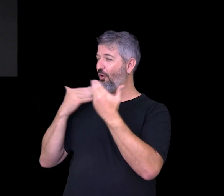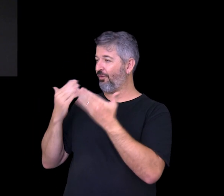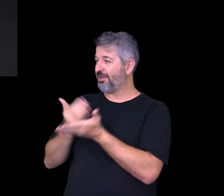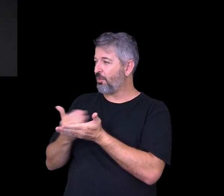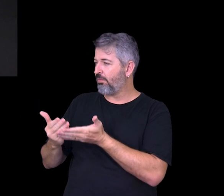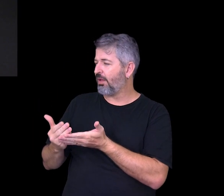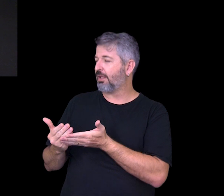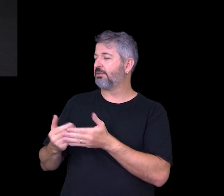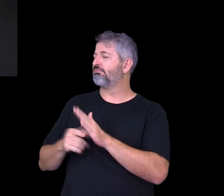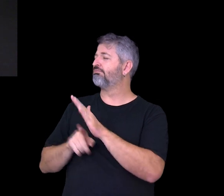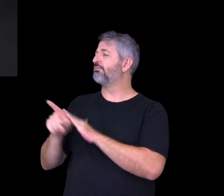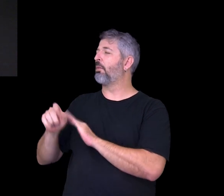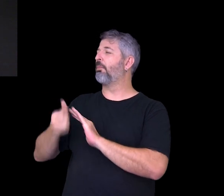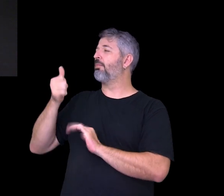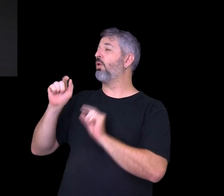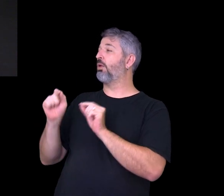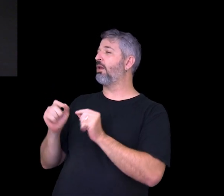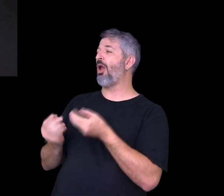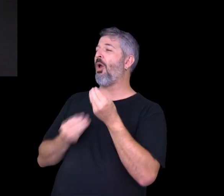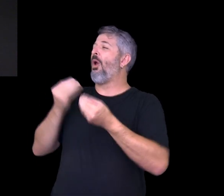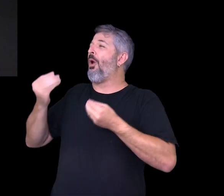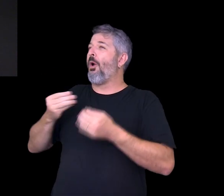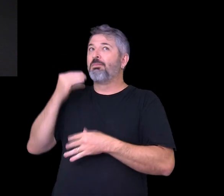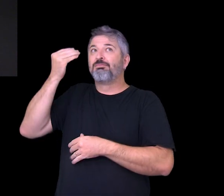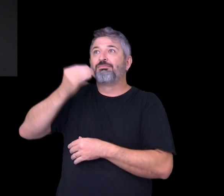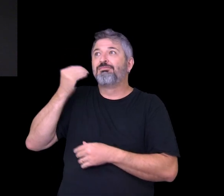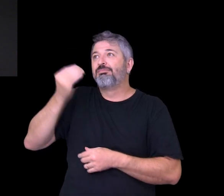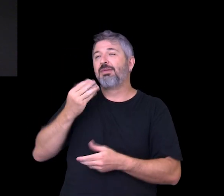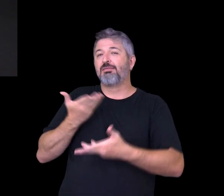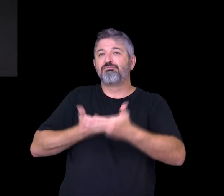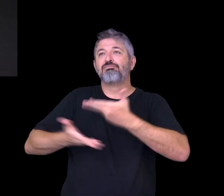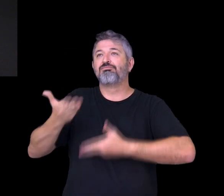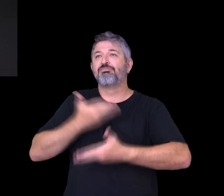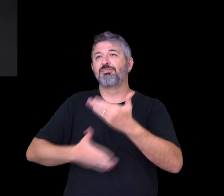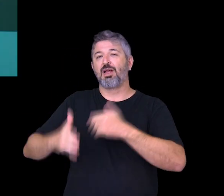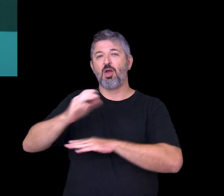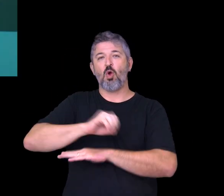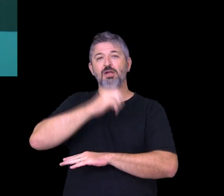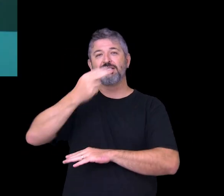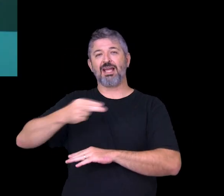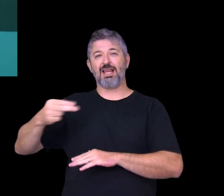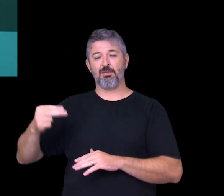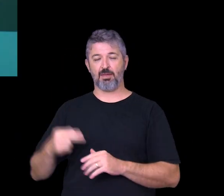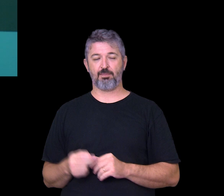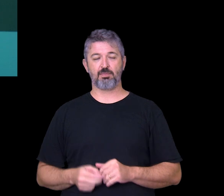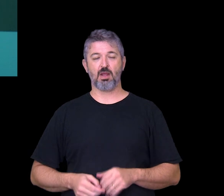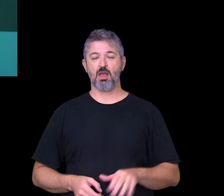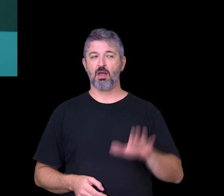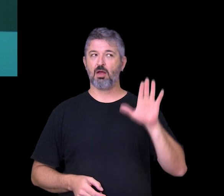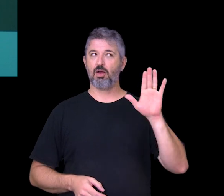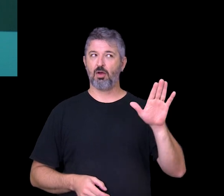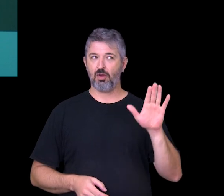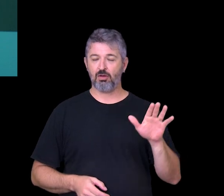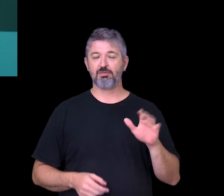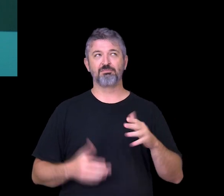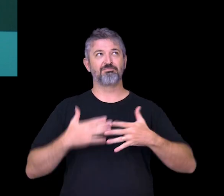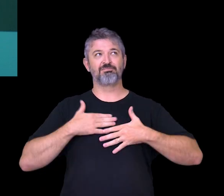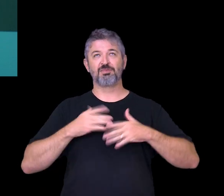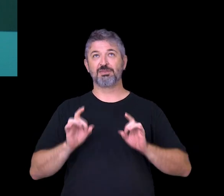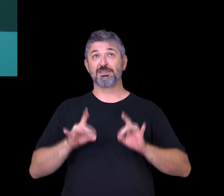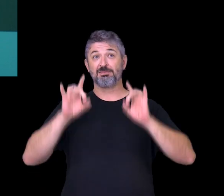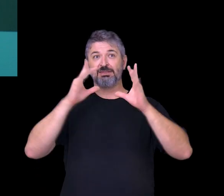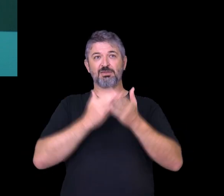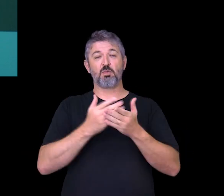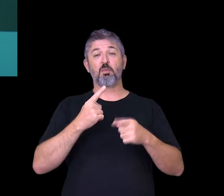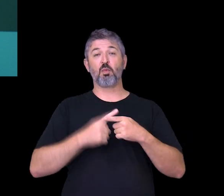como foi conviver com o criador Oscar Niemeyer? Olha, a princípio foi um grande privilégio, porque Maurício Mata, arquiteto.